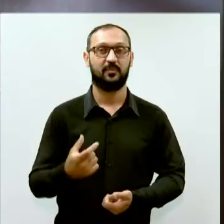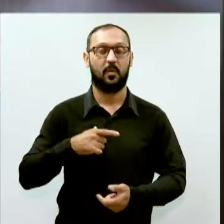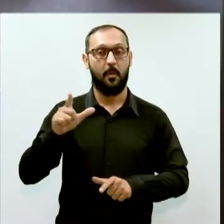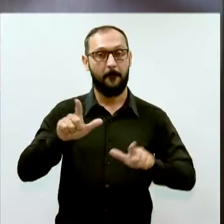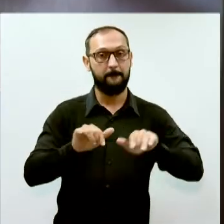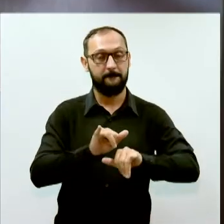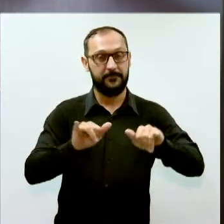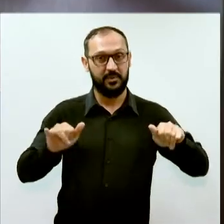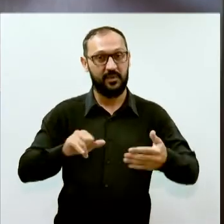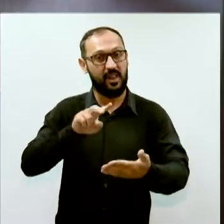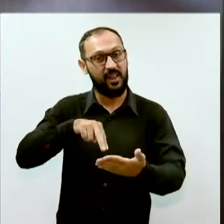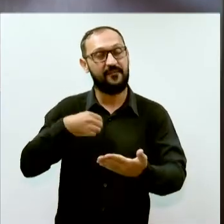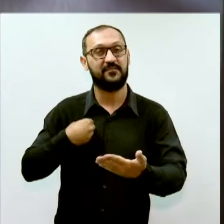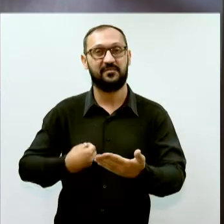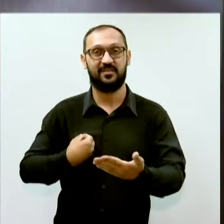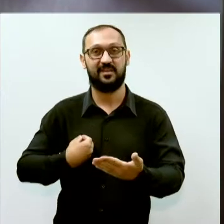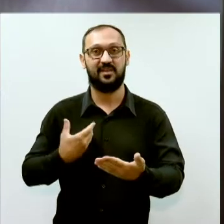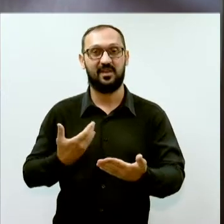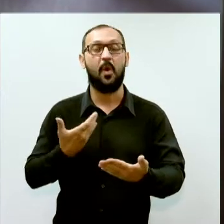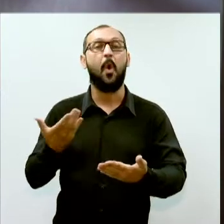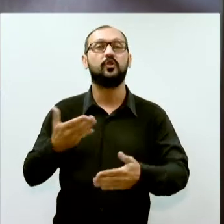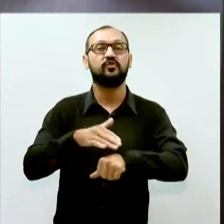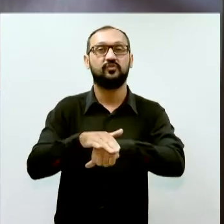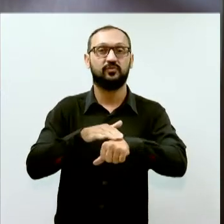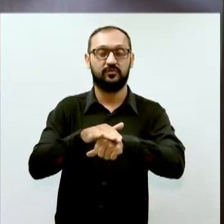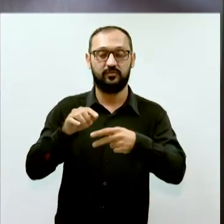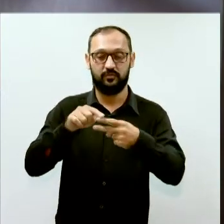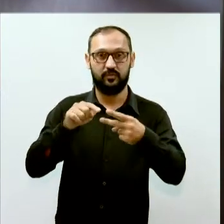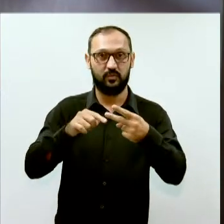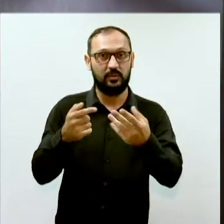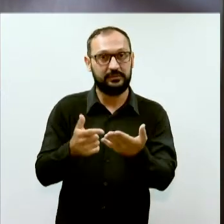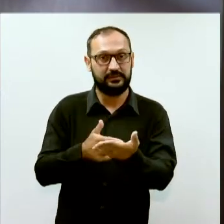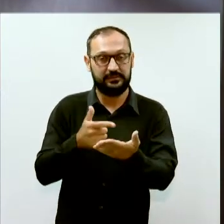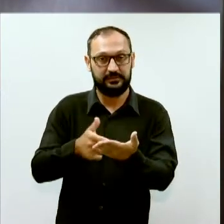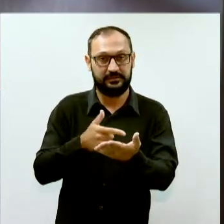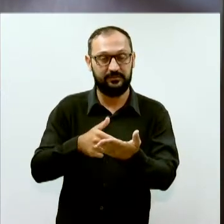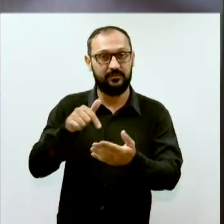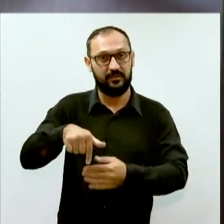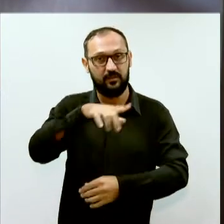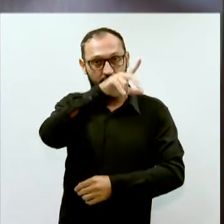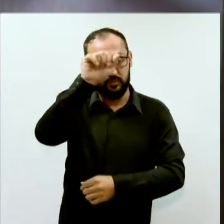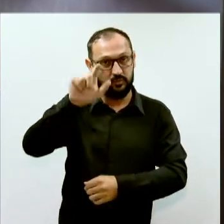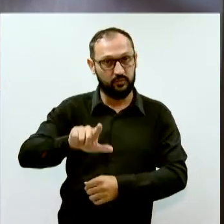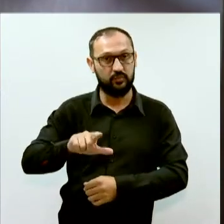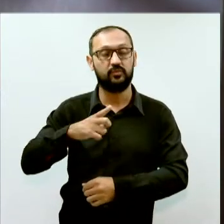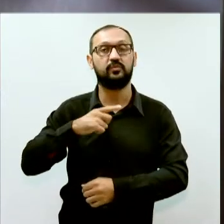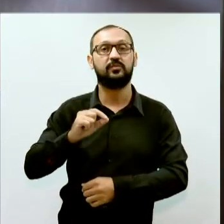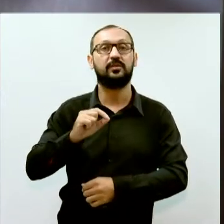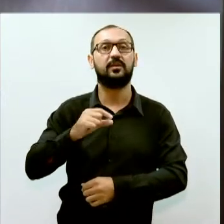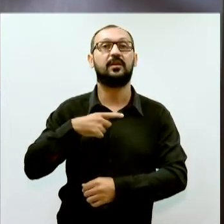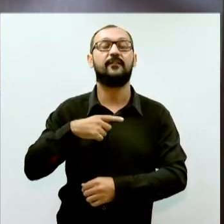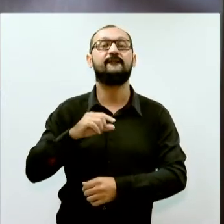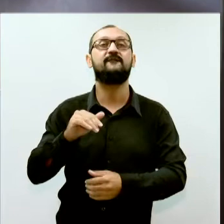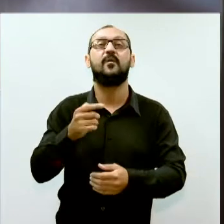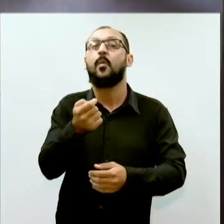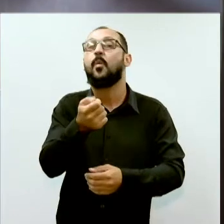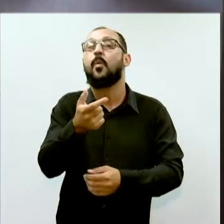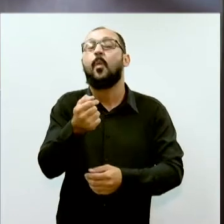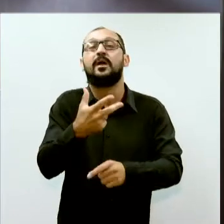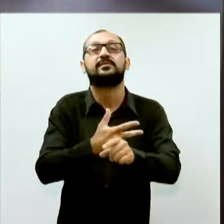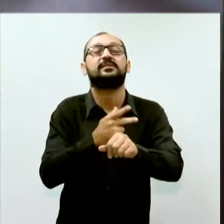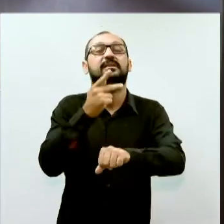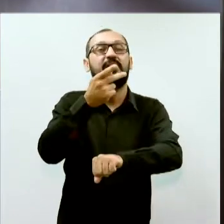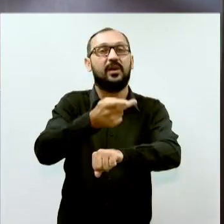O Ler é Viver está de volta e hoje eu converso a respeito de 2 publicações daqui de Mato Grosso do Sul que foram finalistas